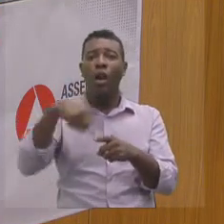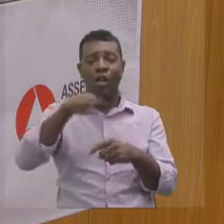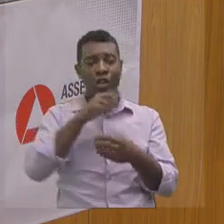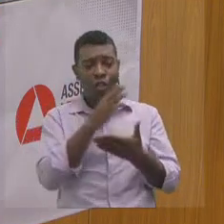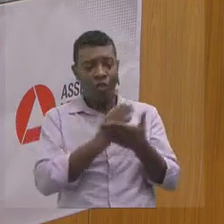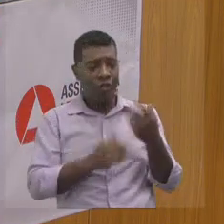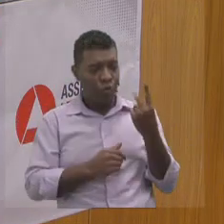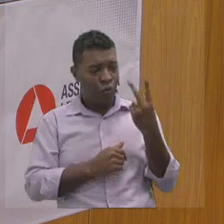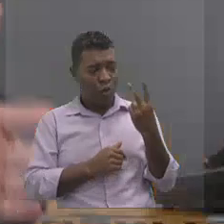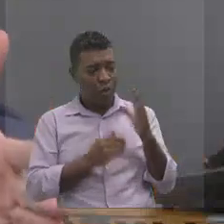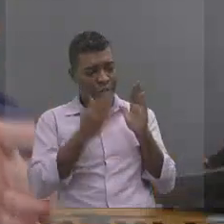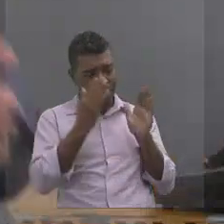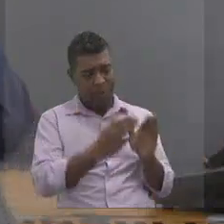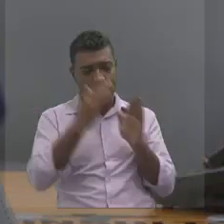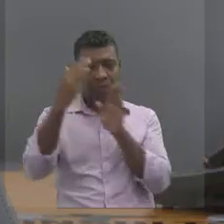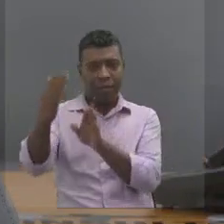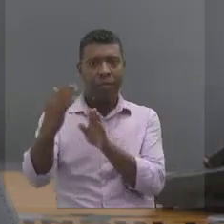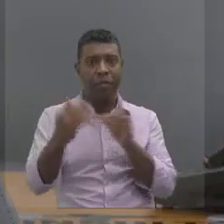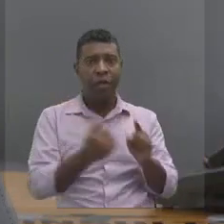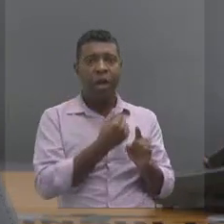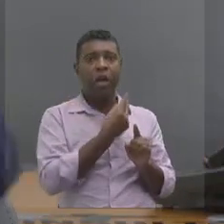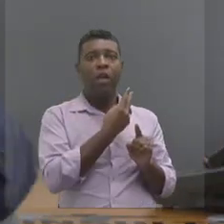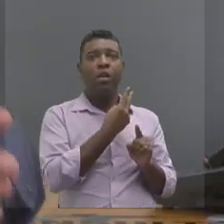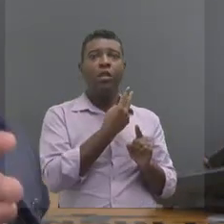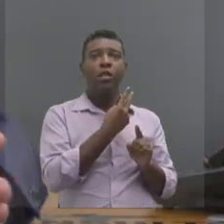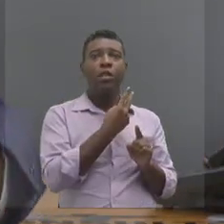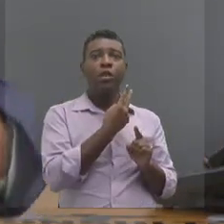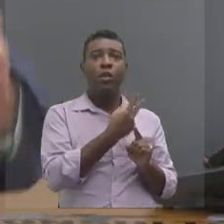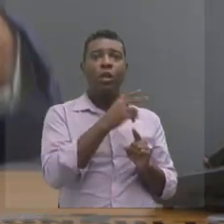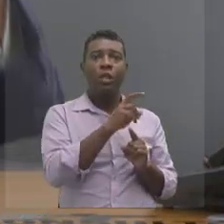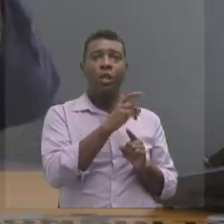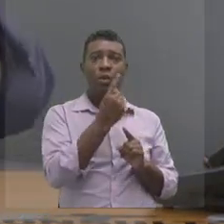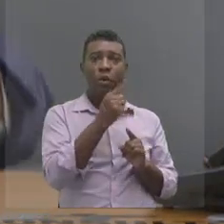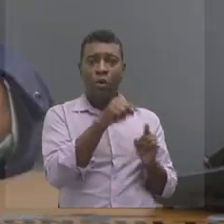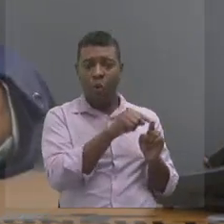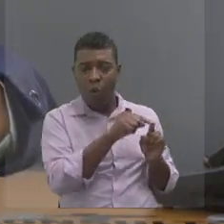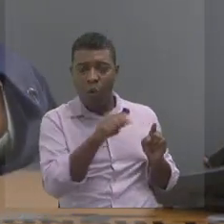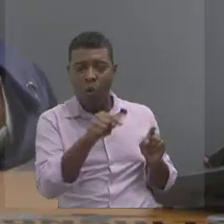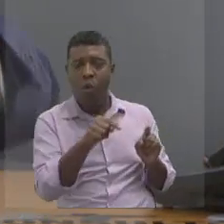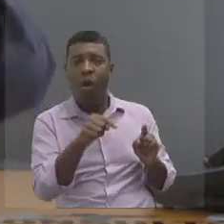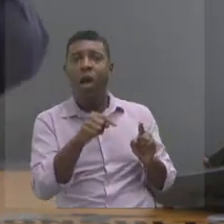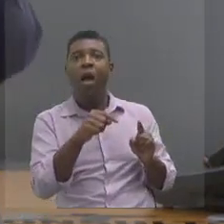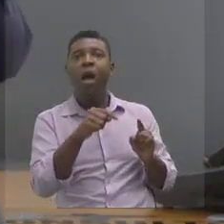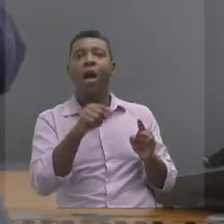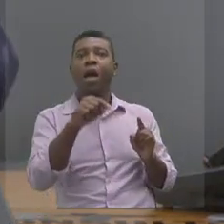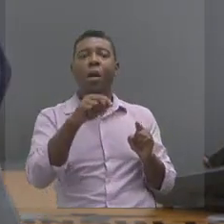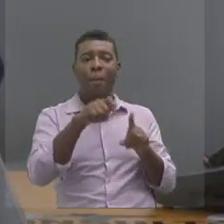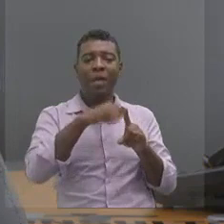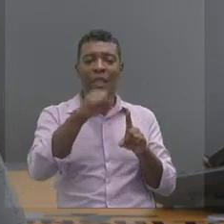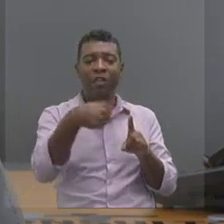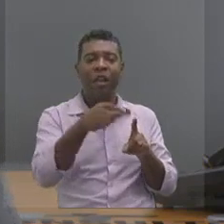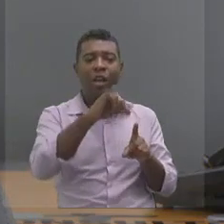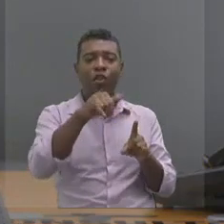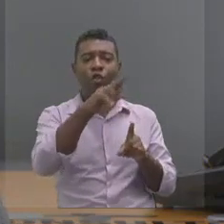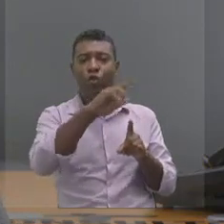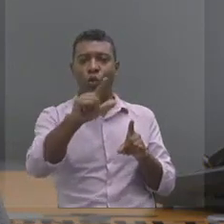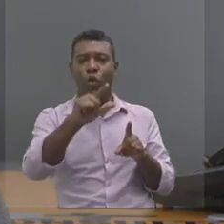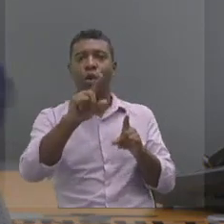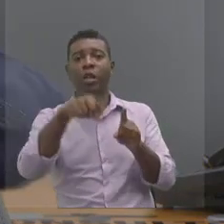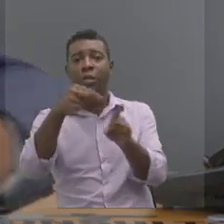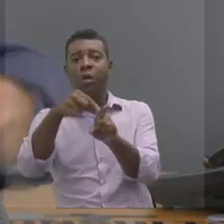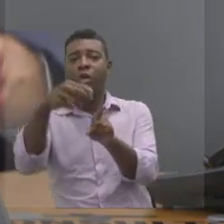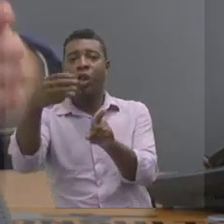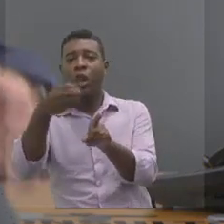a primeira da 251 até nova porteirinha passando por Janaúba licitação sai em Julho e a segunda etapa de Nova Porteirinha